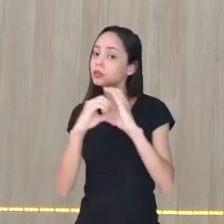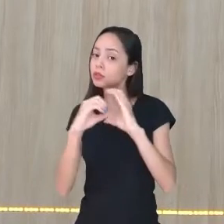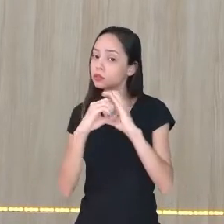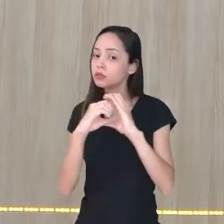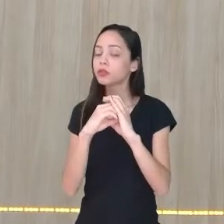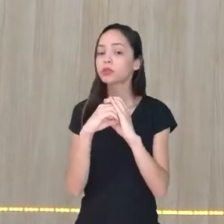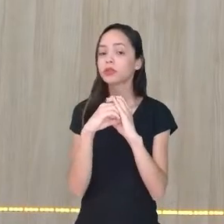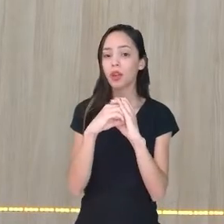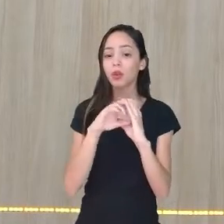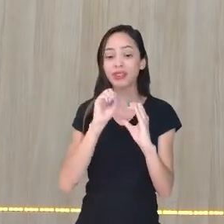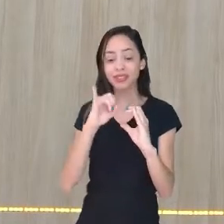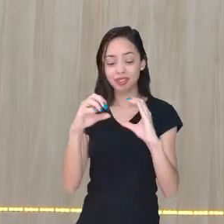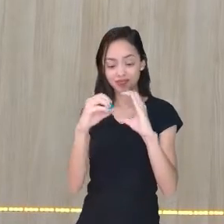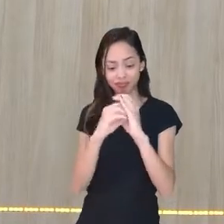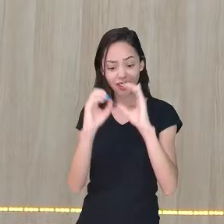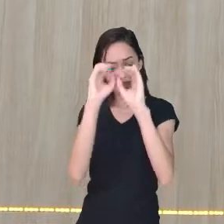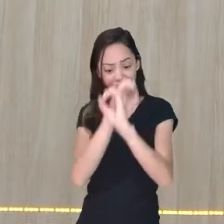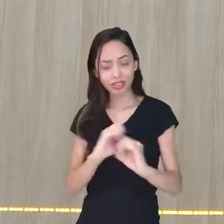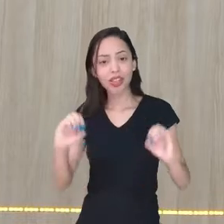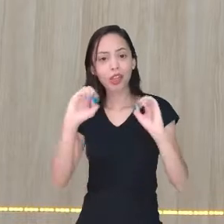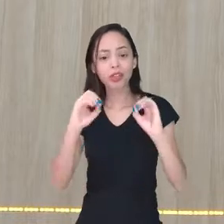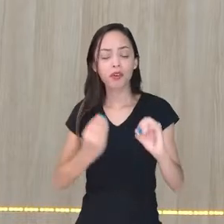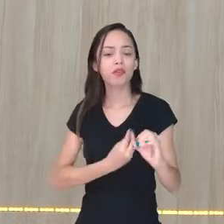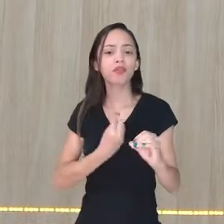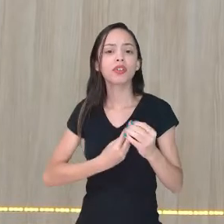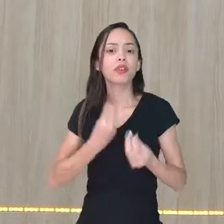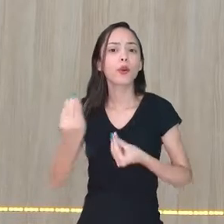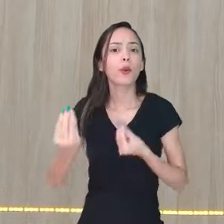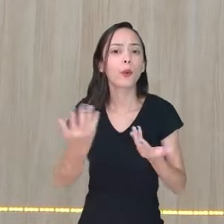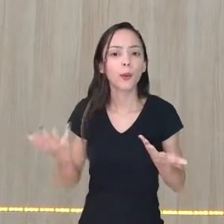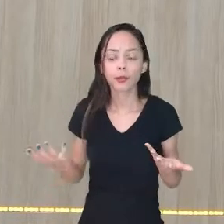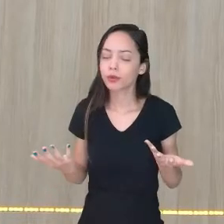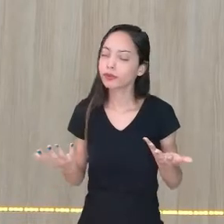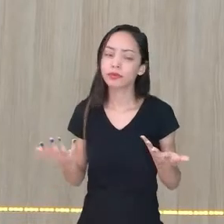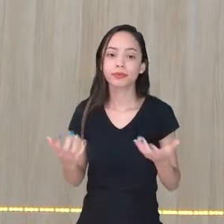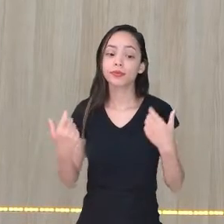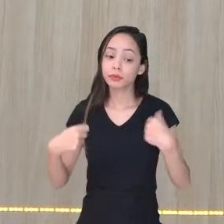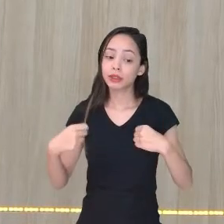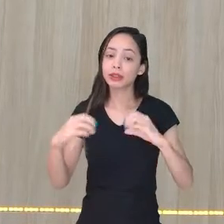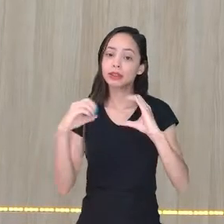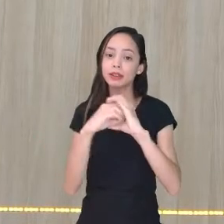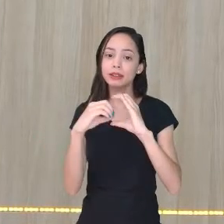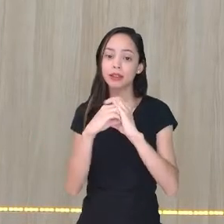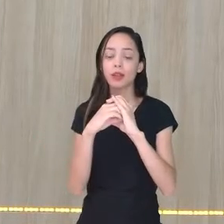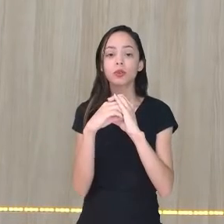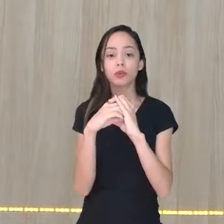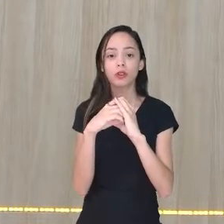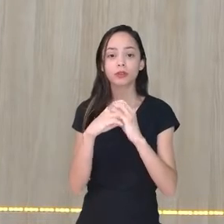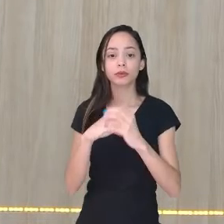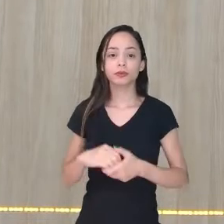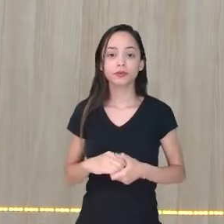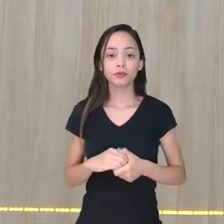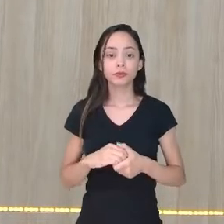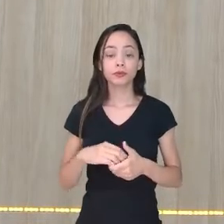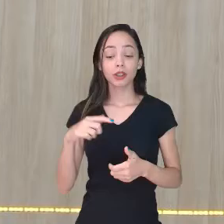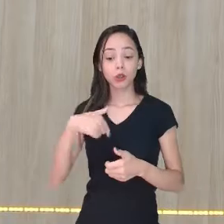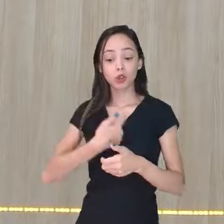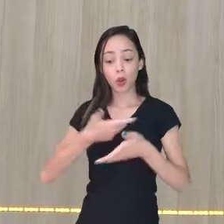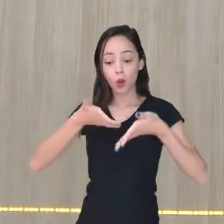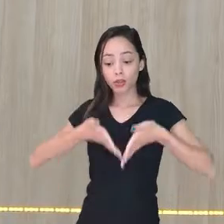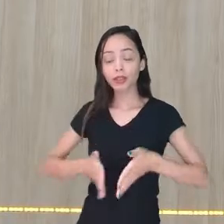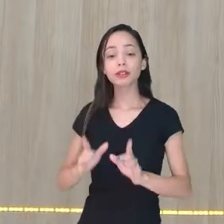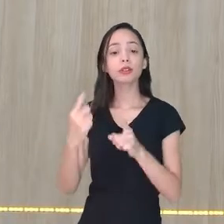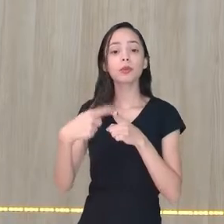teria como a gente ter vida, né? Nós somos o fruto da união de duas células, né? A masculina e a feminina.